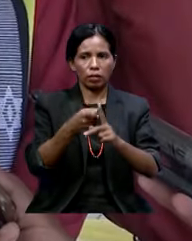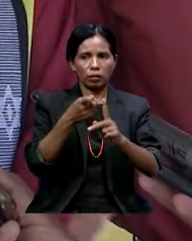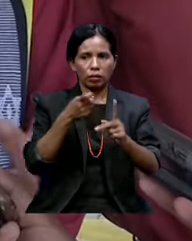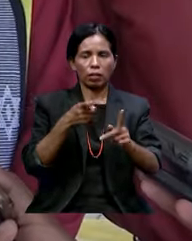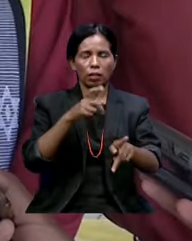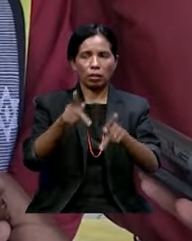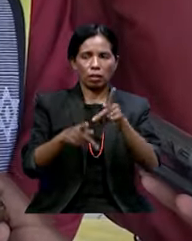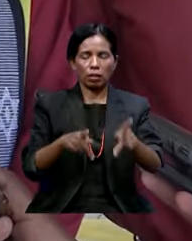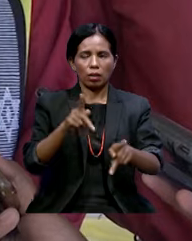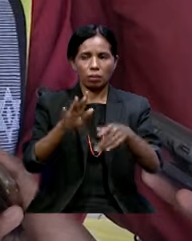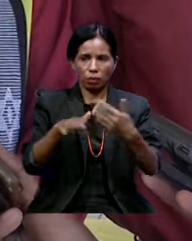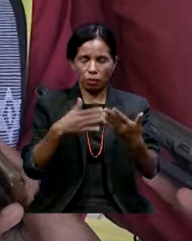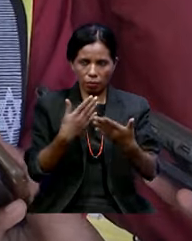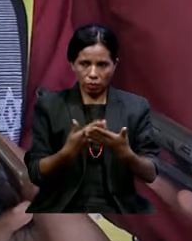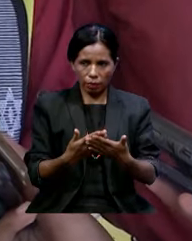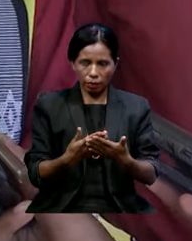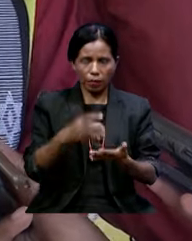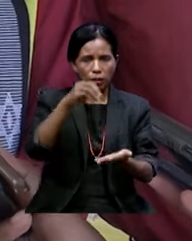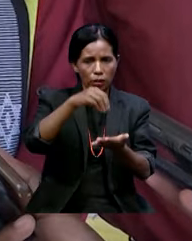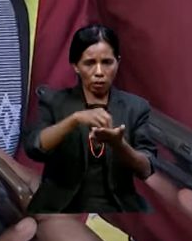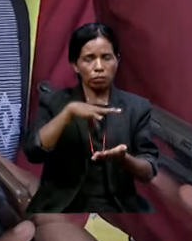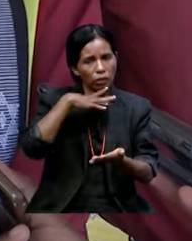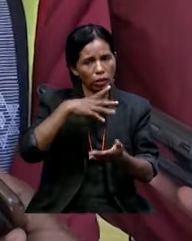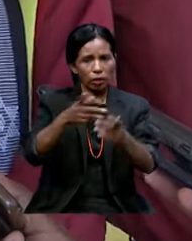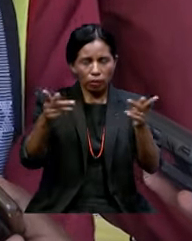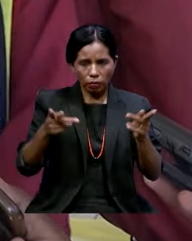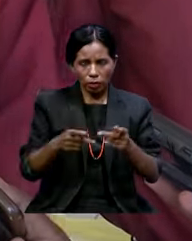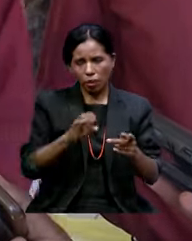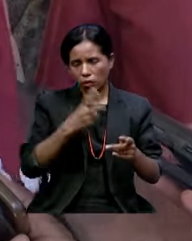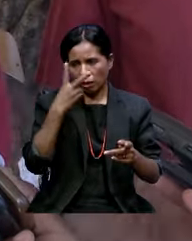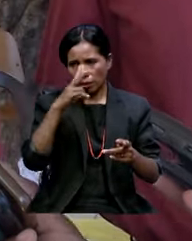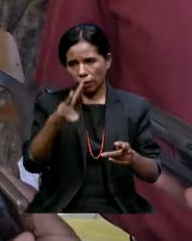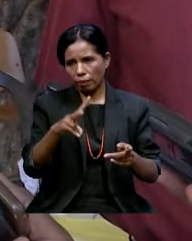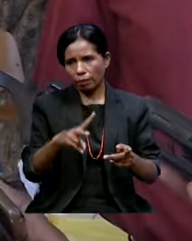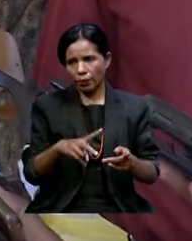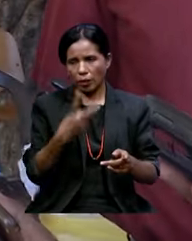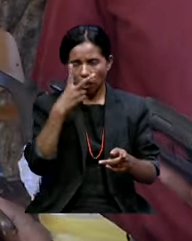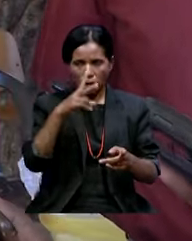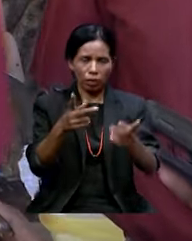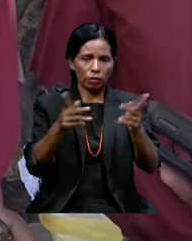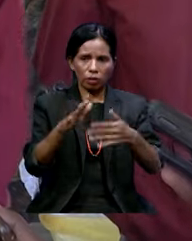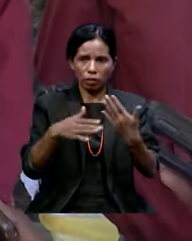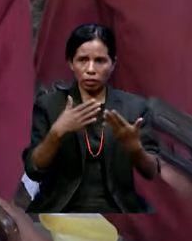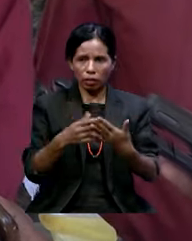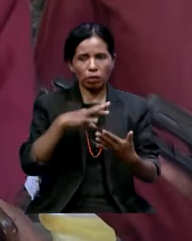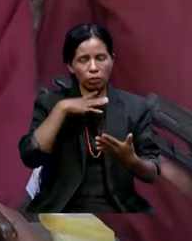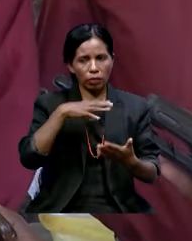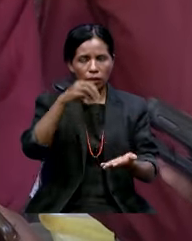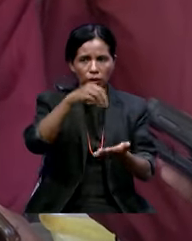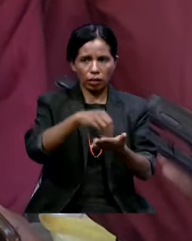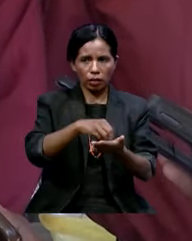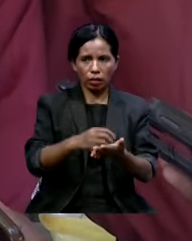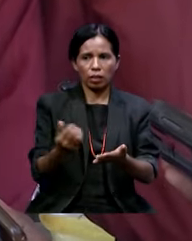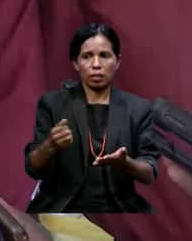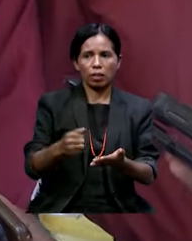consciência, usou, e tem a comunidade, mos, ato raiz lixo e renefaten. Hau hari ana fatah sempre tumbah hari fatin sini lisu fatin iya tiona bisa tahu